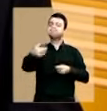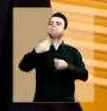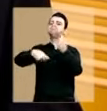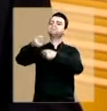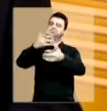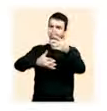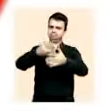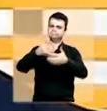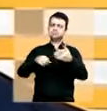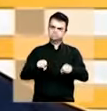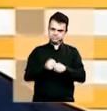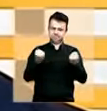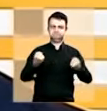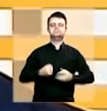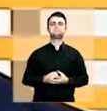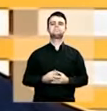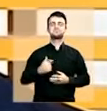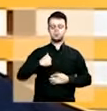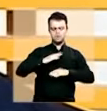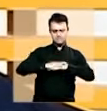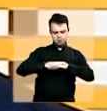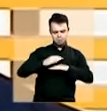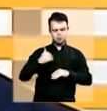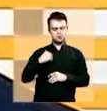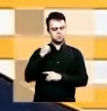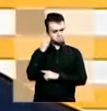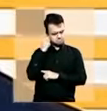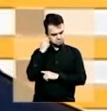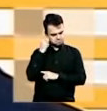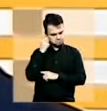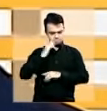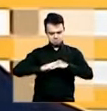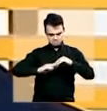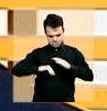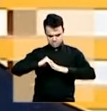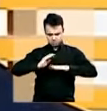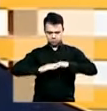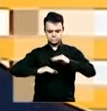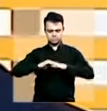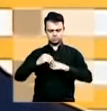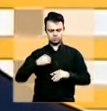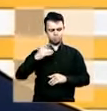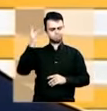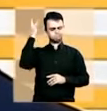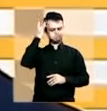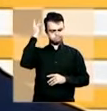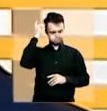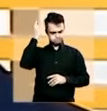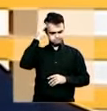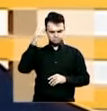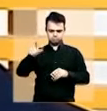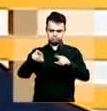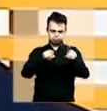prejuízos econômicos. Ter certeza de tudo que eu faço, que você faz,